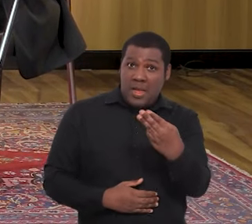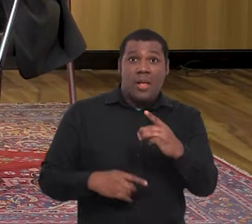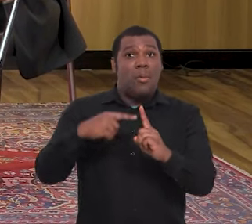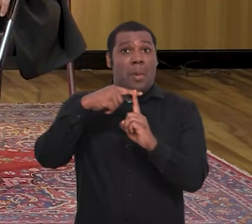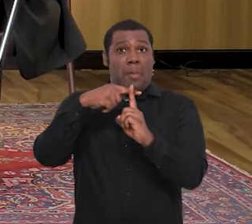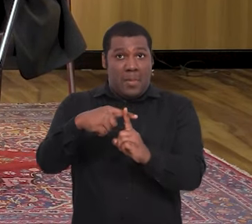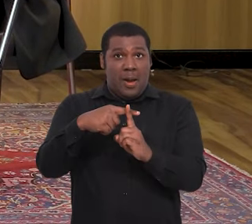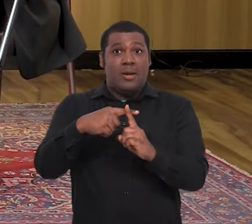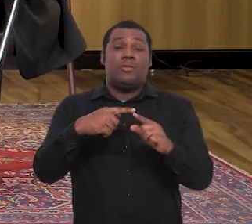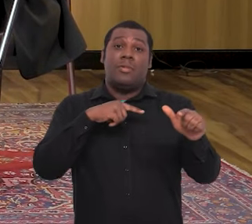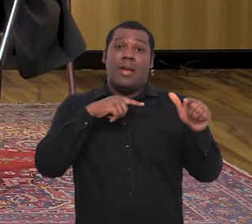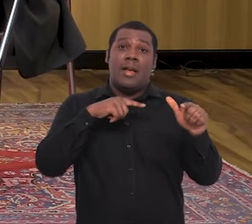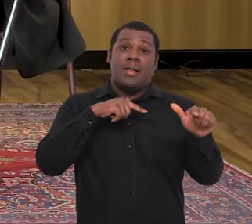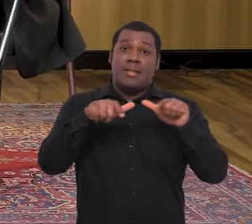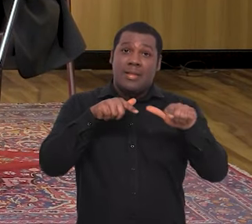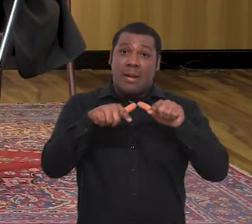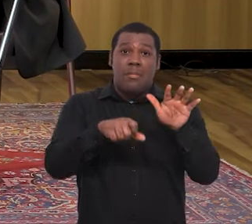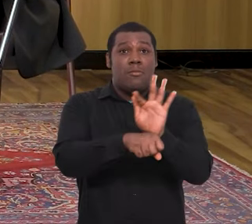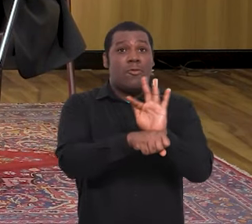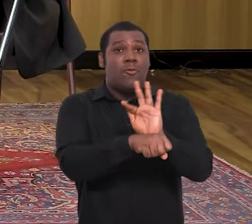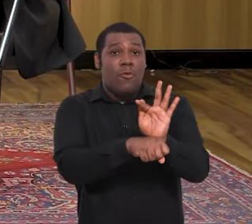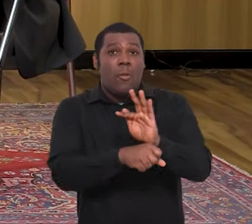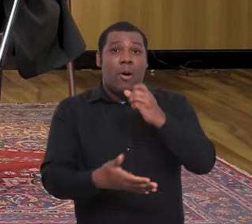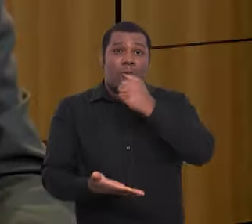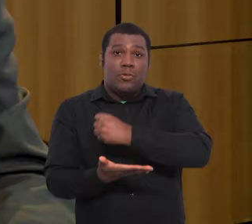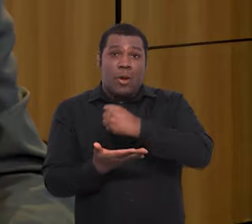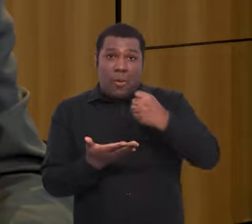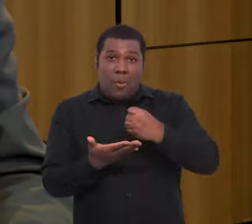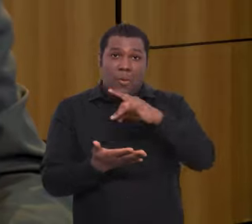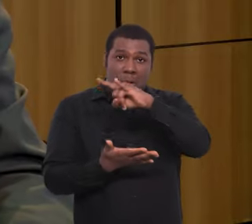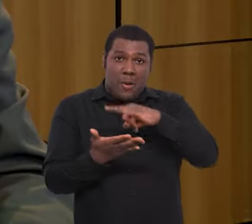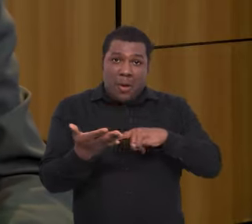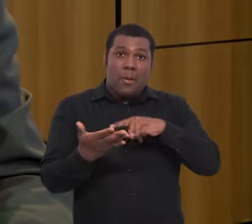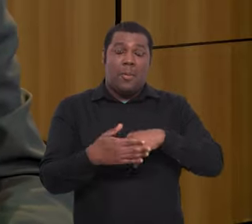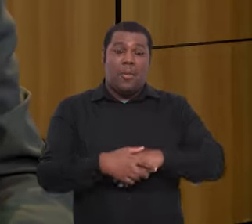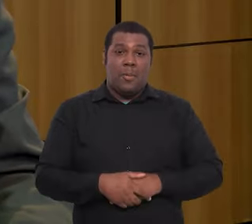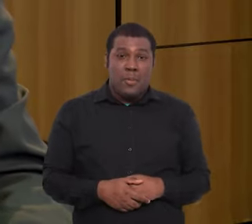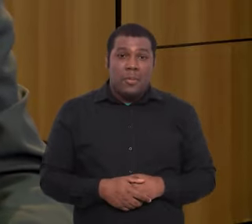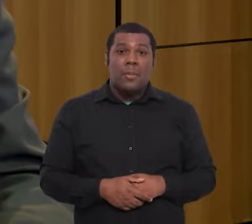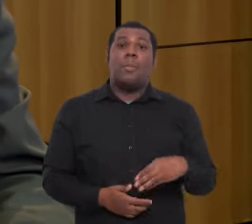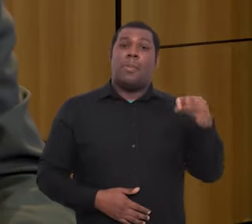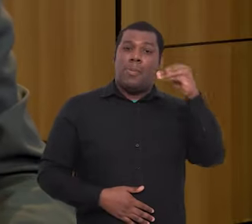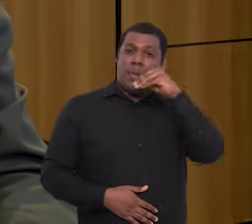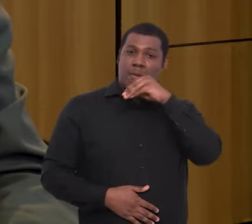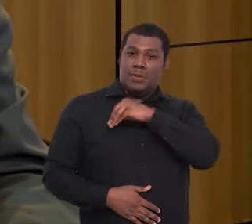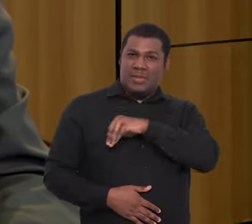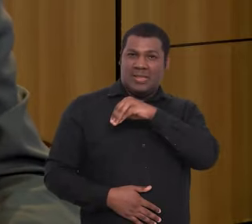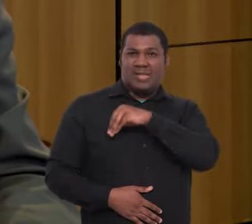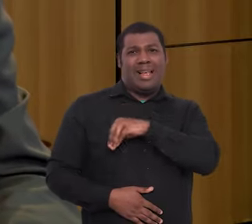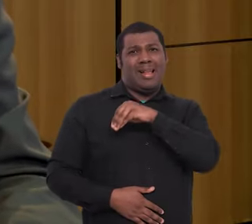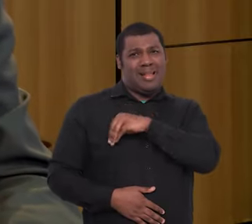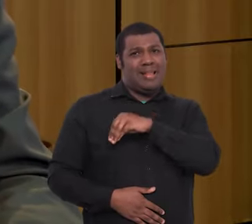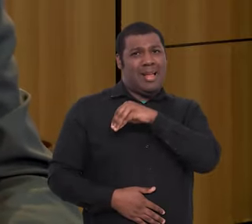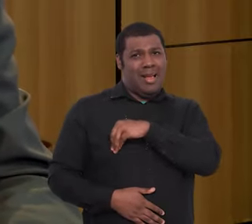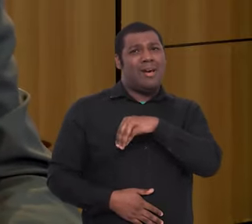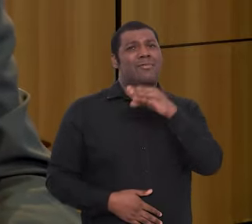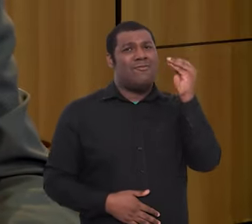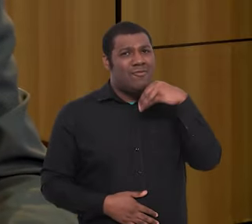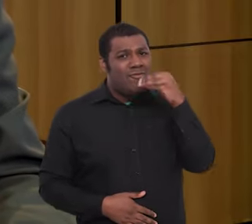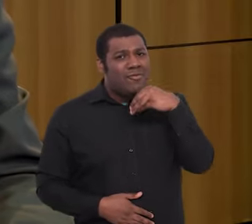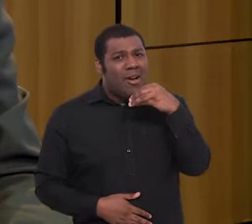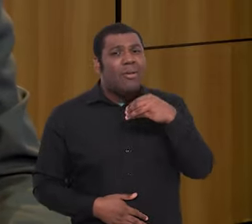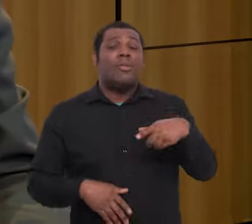um estoque de 46 eh milhões e um problema a remuneração eu acho que ainda baixa